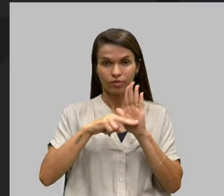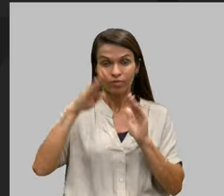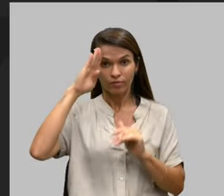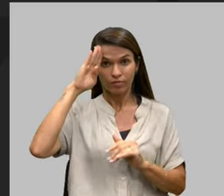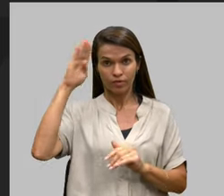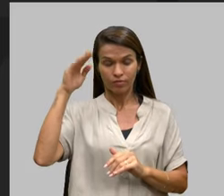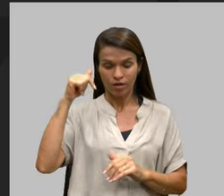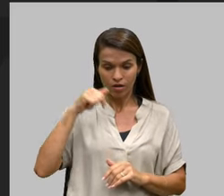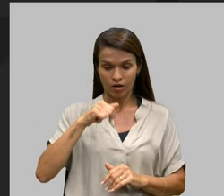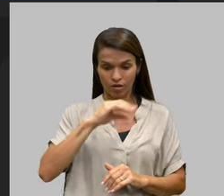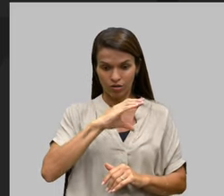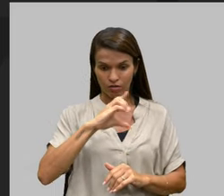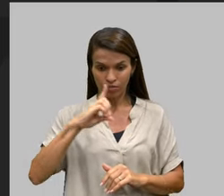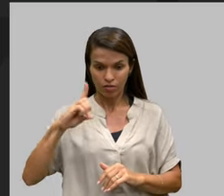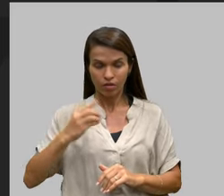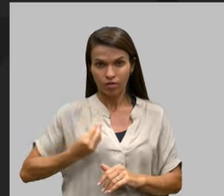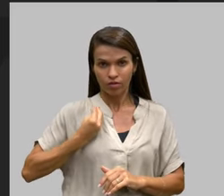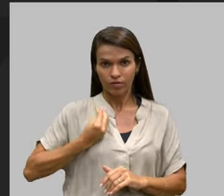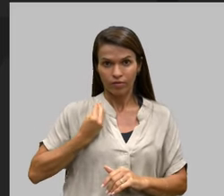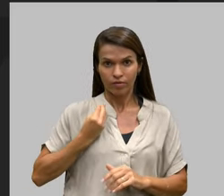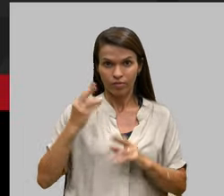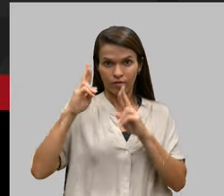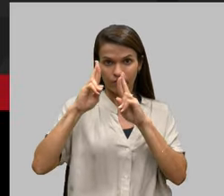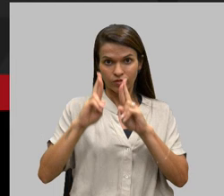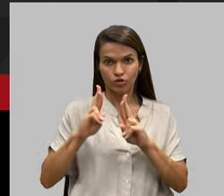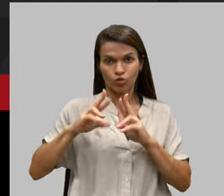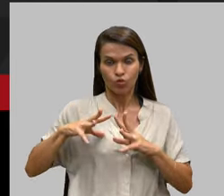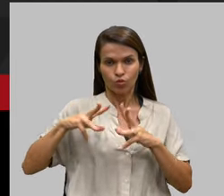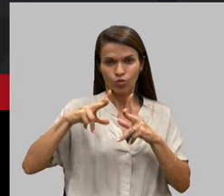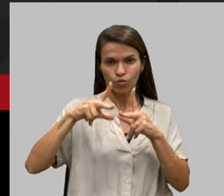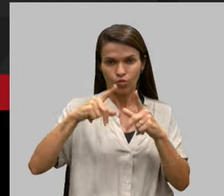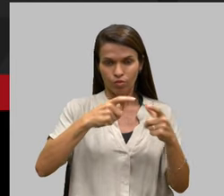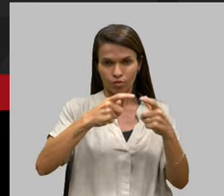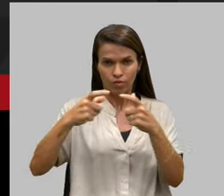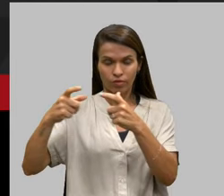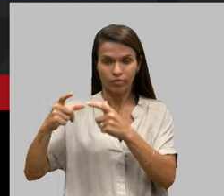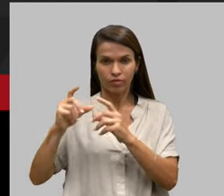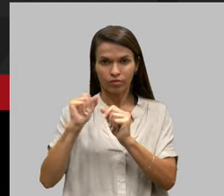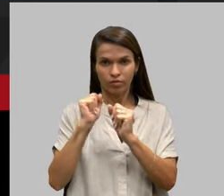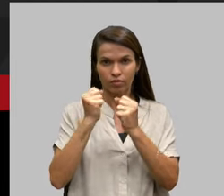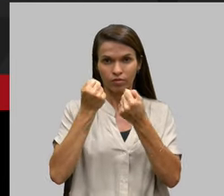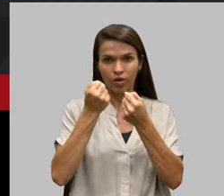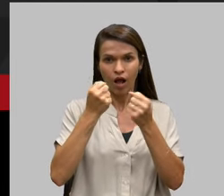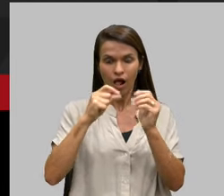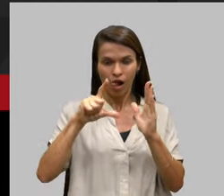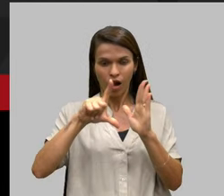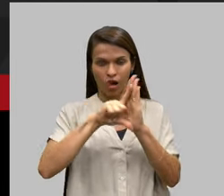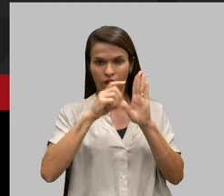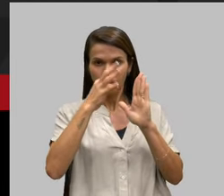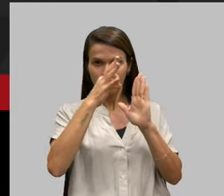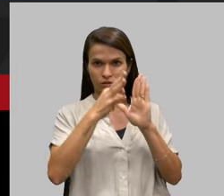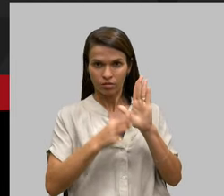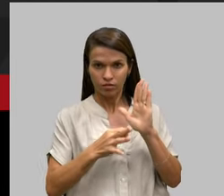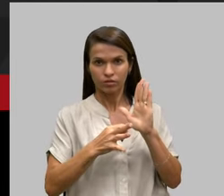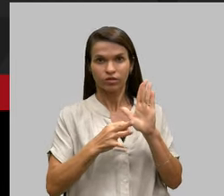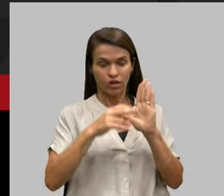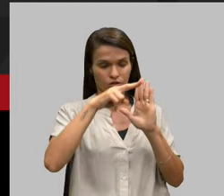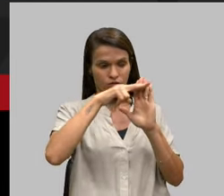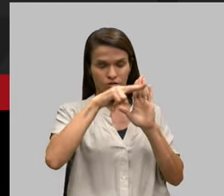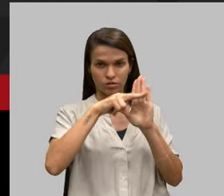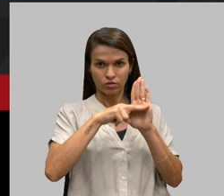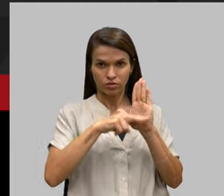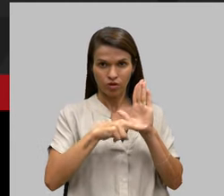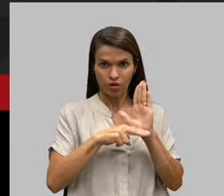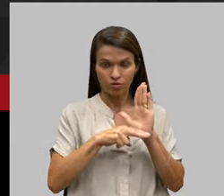coordenamos a participação representativa de todo o segmento pra gente garantir uma legitimidade nas nossas normas